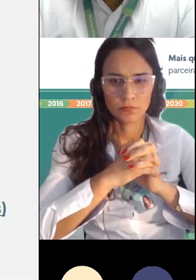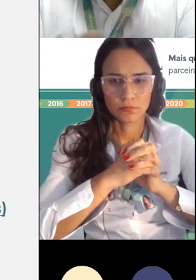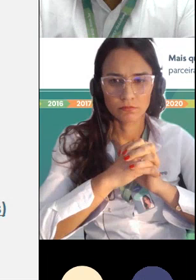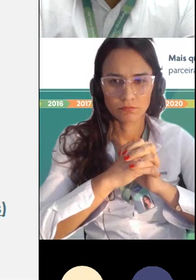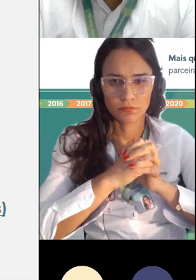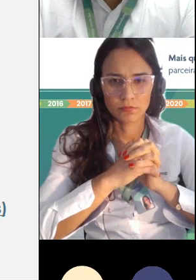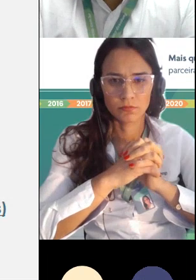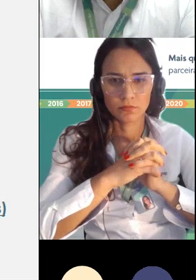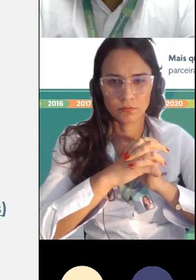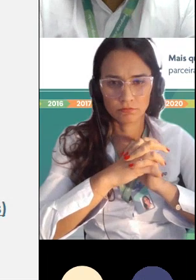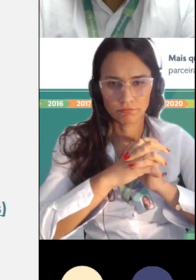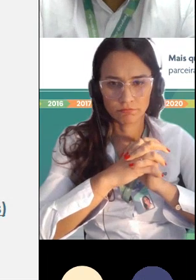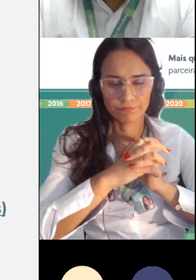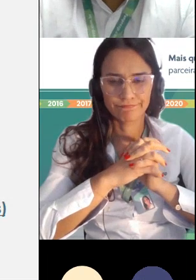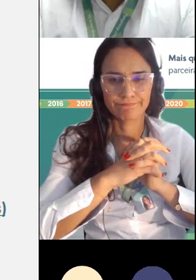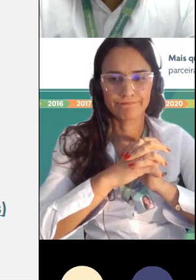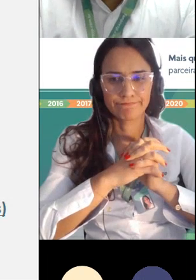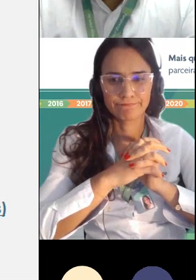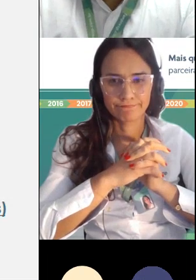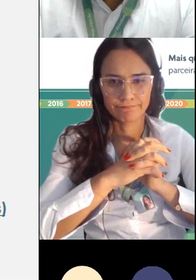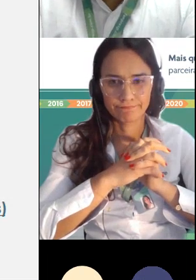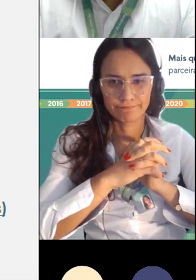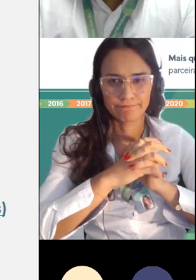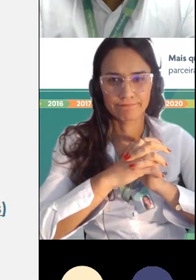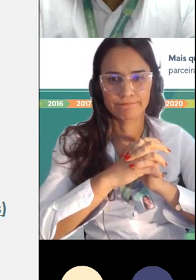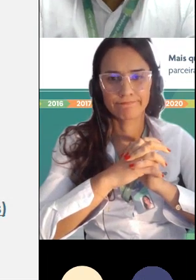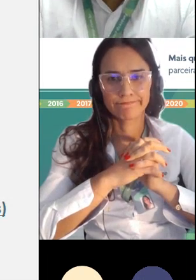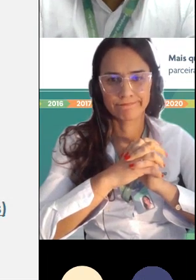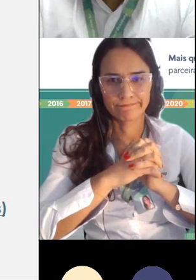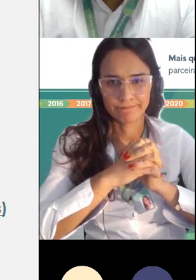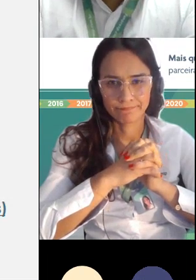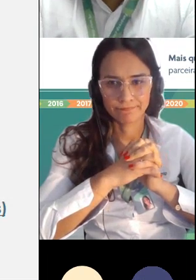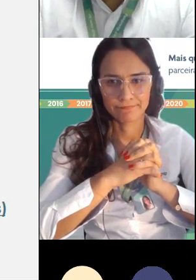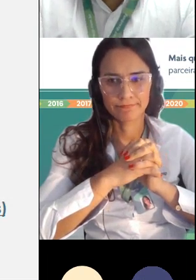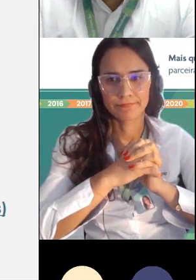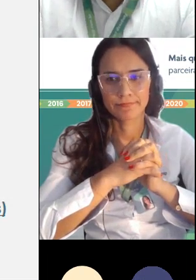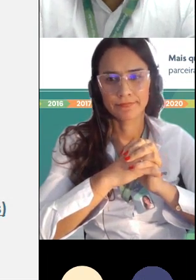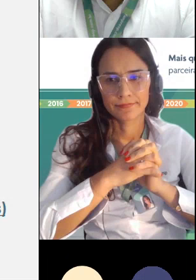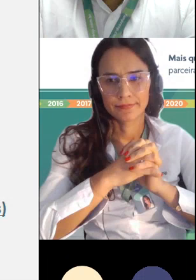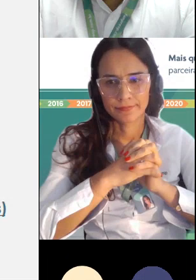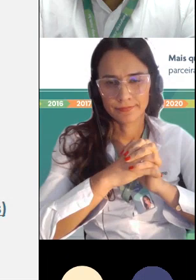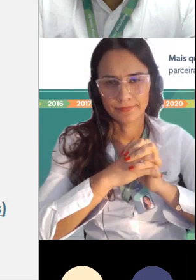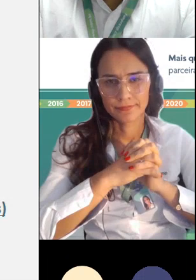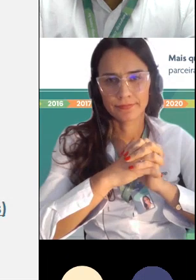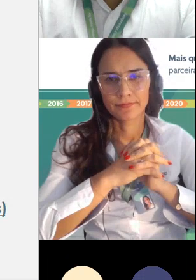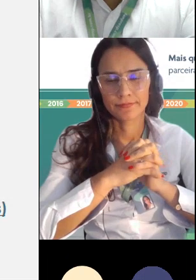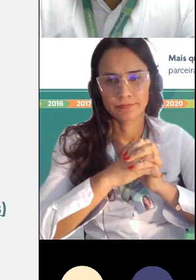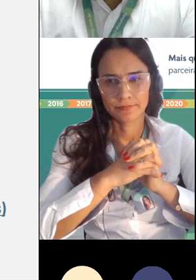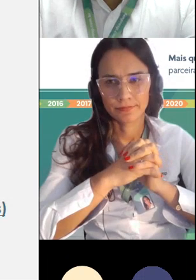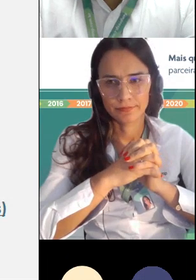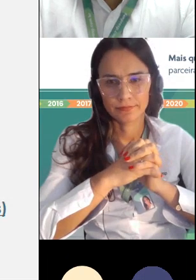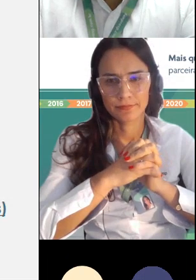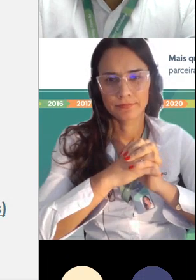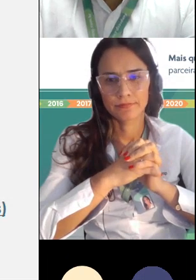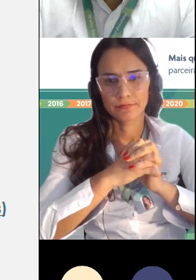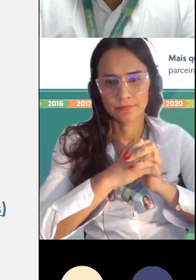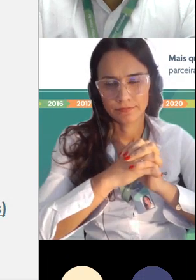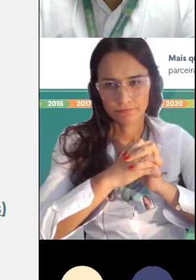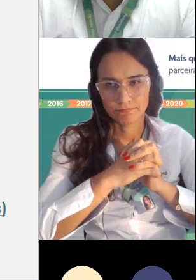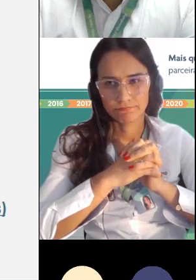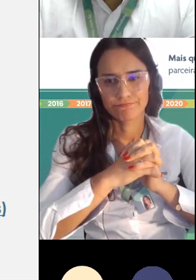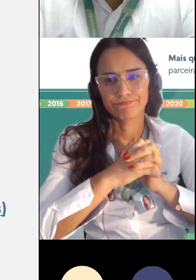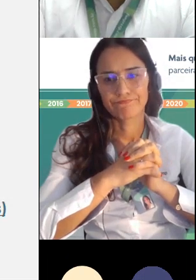3.153 este servidor deixaria de pensão, considerando que ele teria, né, 2 beneficiários. Se fosse um beneficiário, gente, seria bem